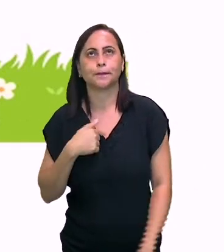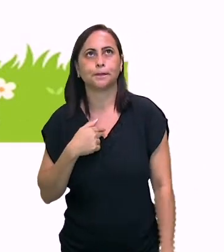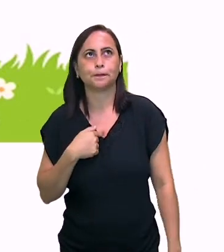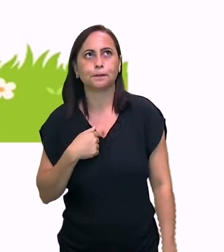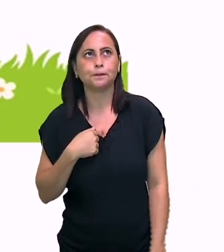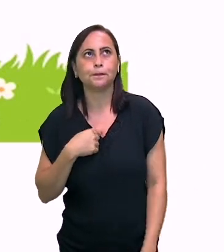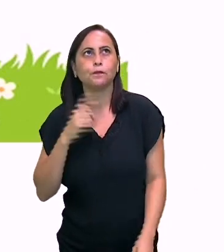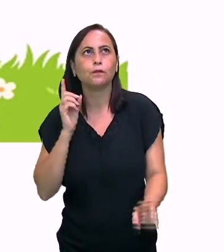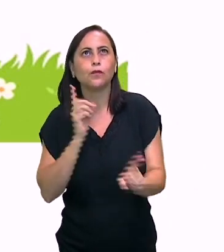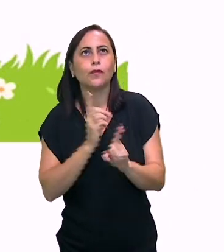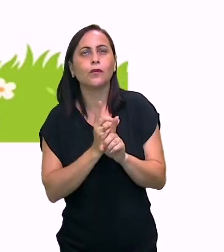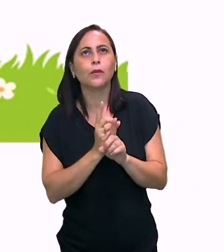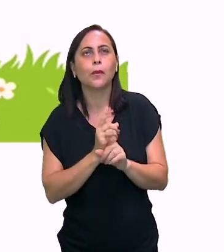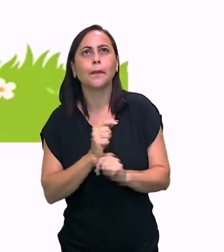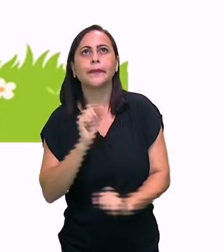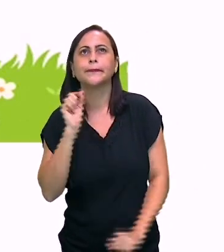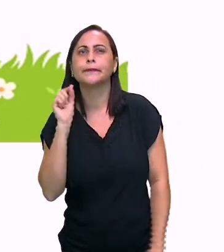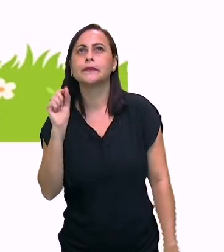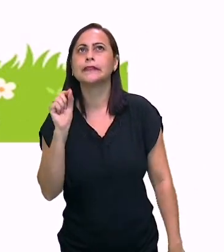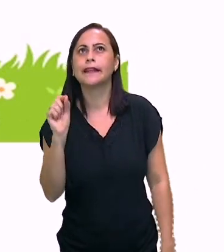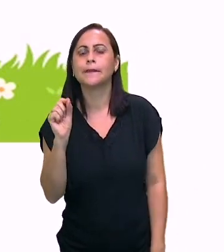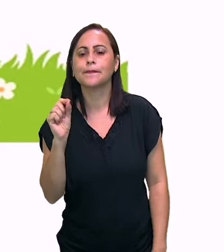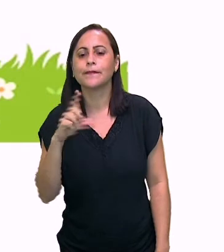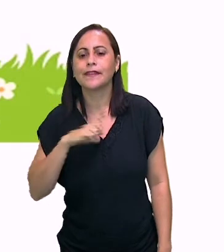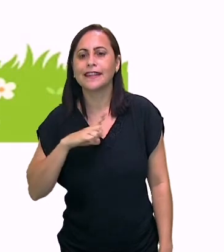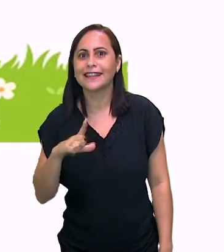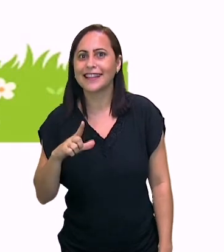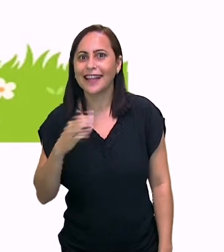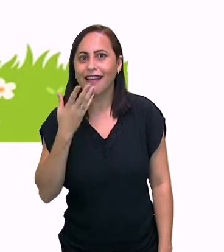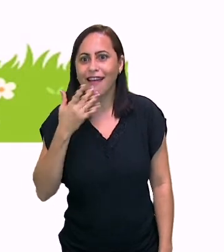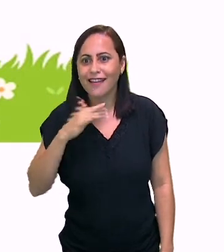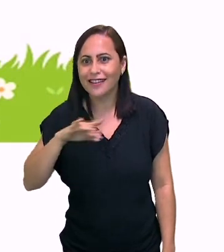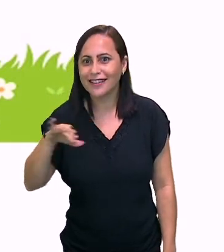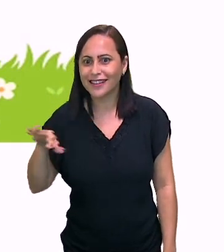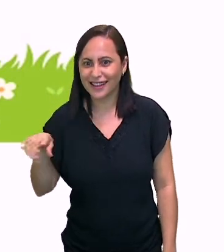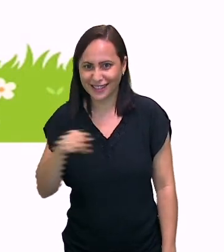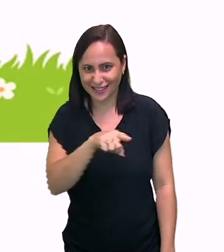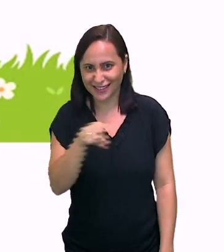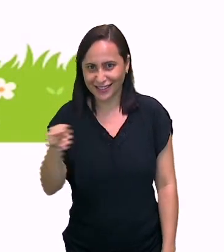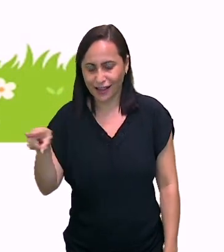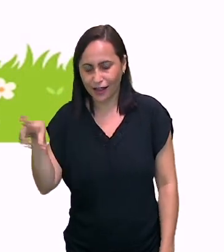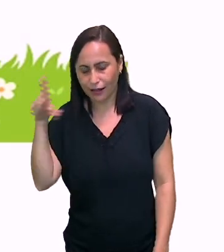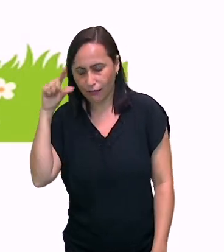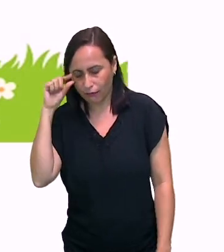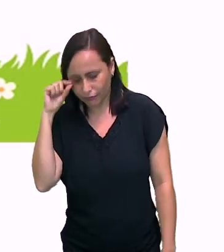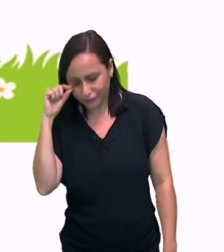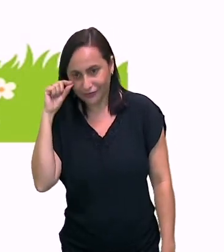coisa. Tem criança dorminhoca aí?